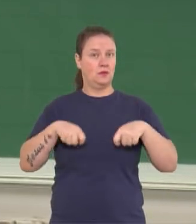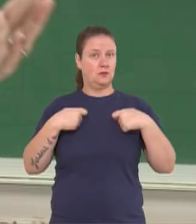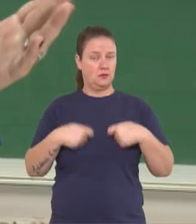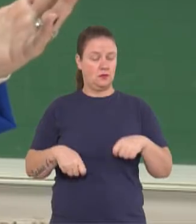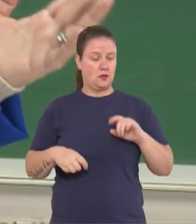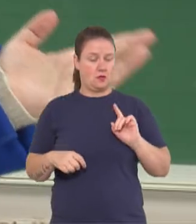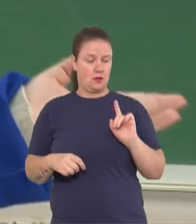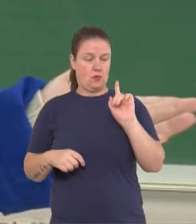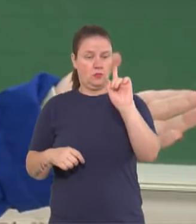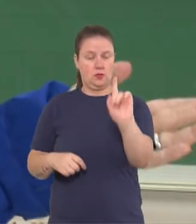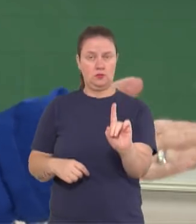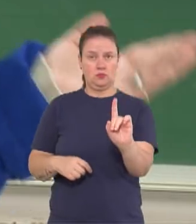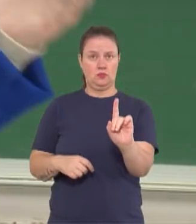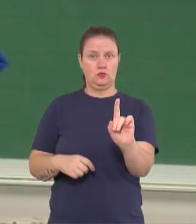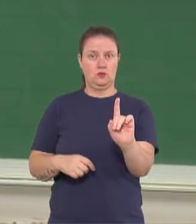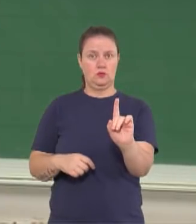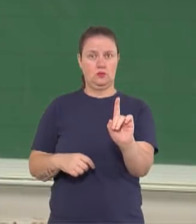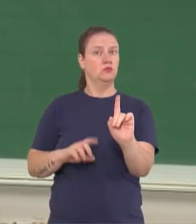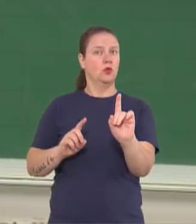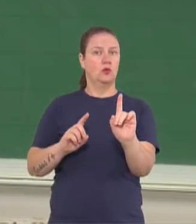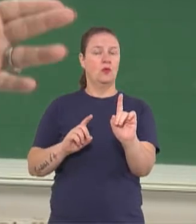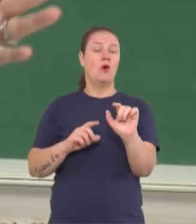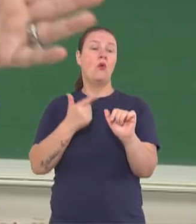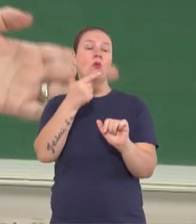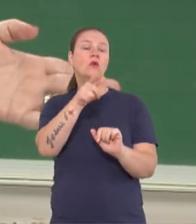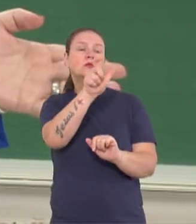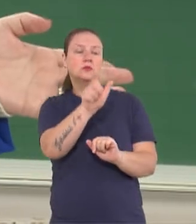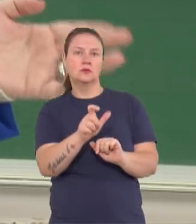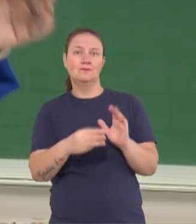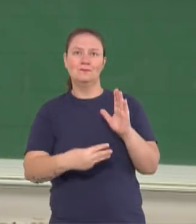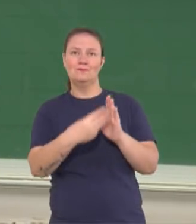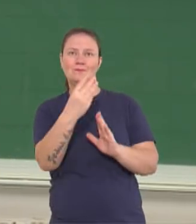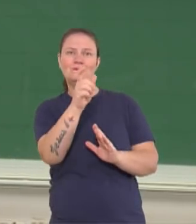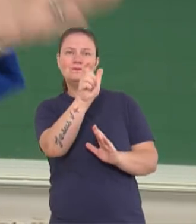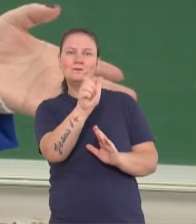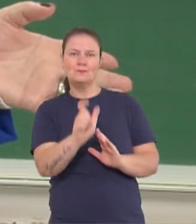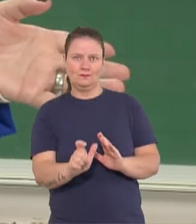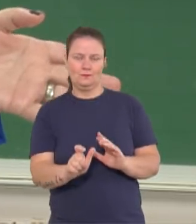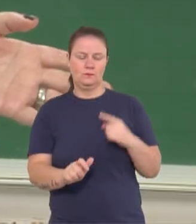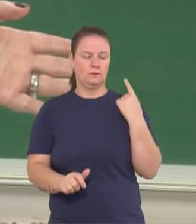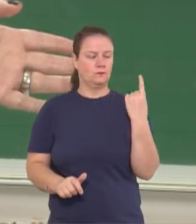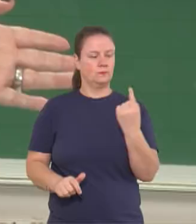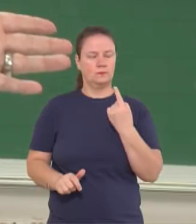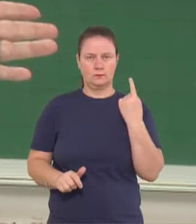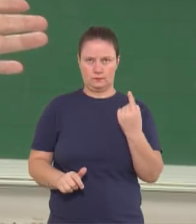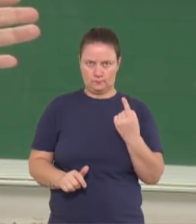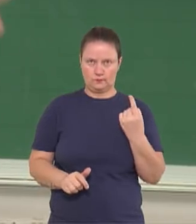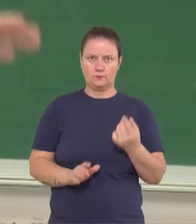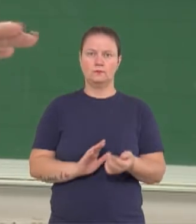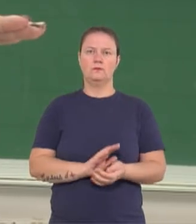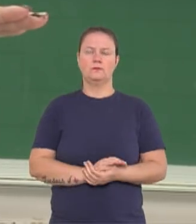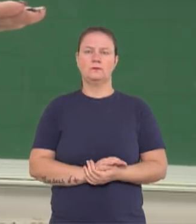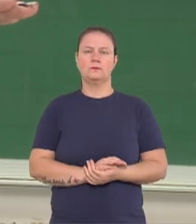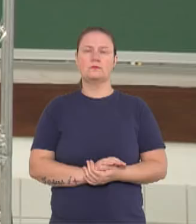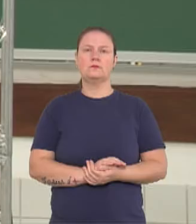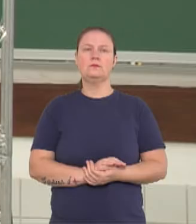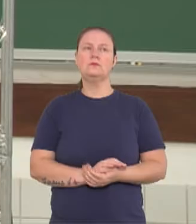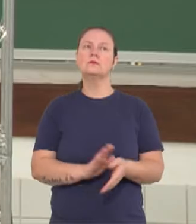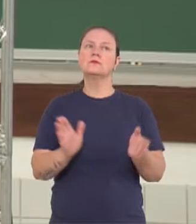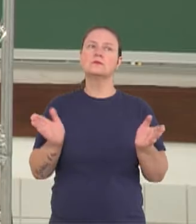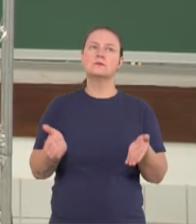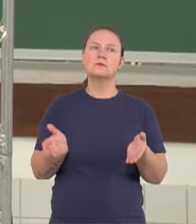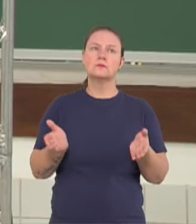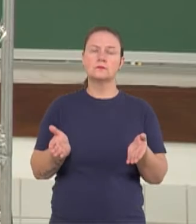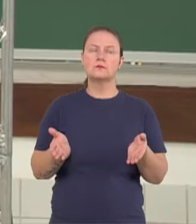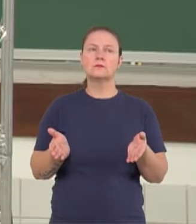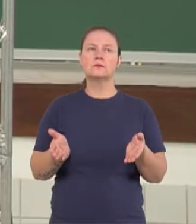eu estaria participando. Esse eu sendo a primeira pessoa, né, do singular ali, né, o pronome ali eu. Então, não